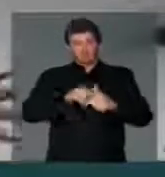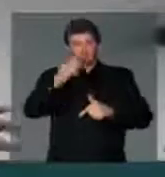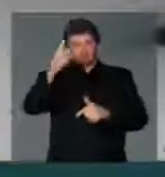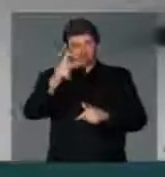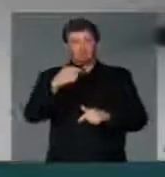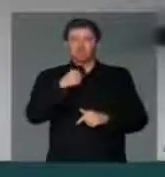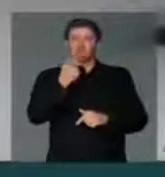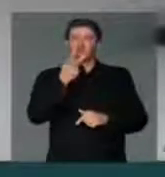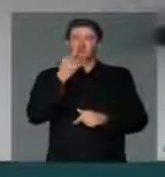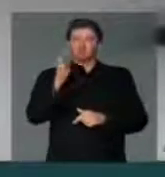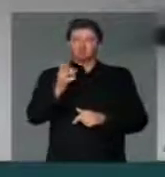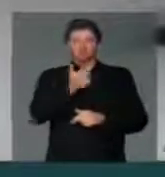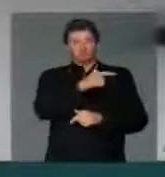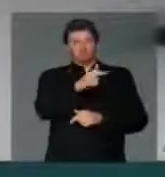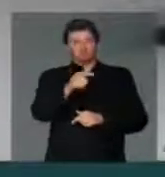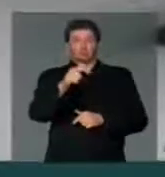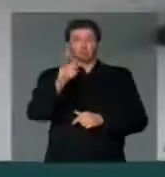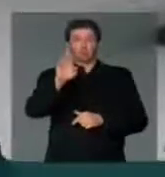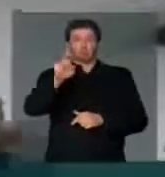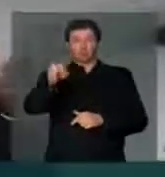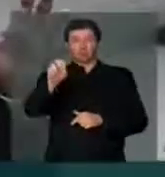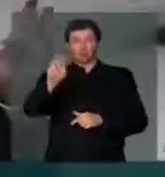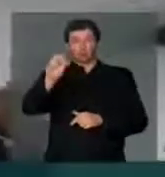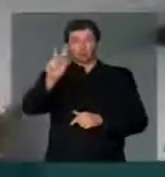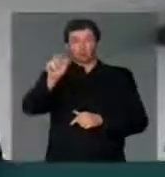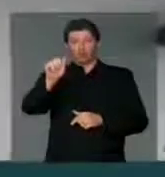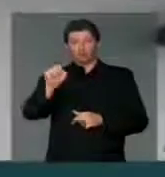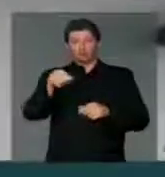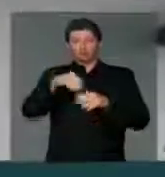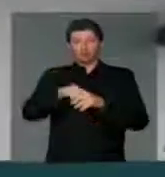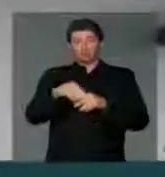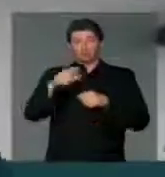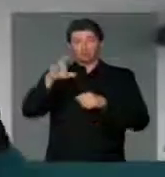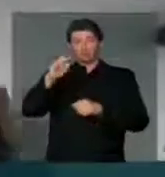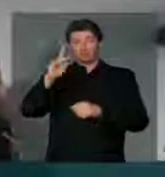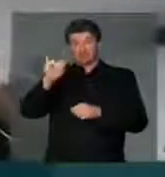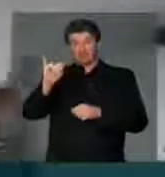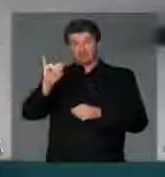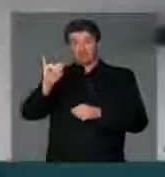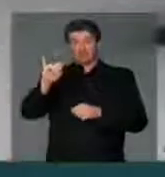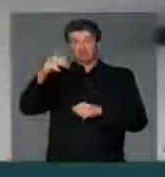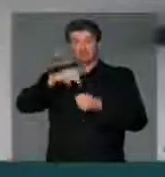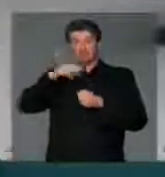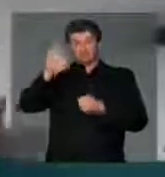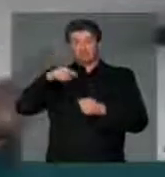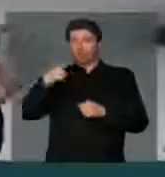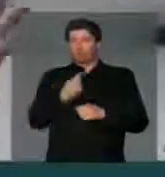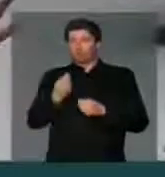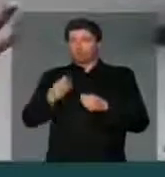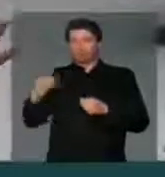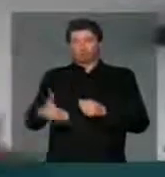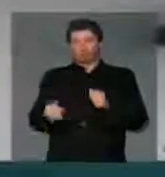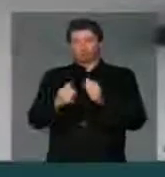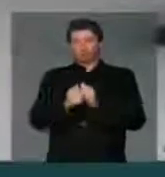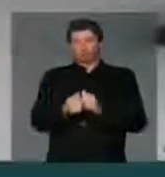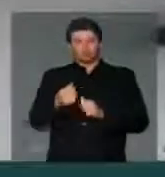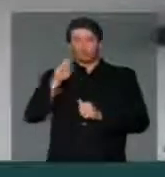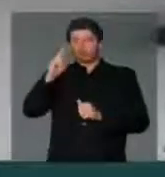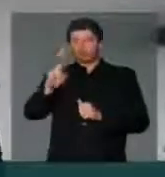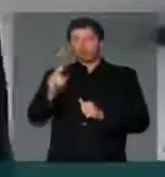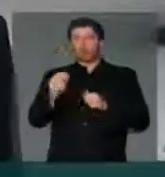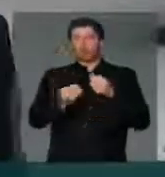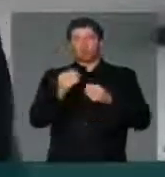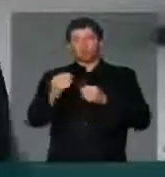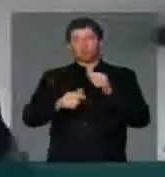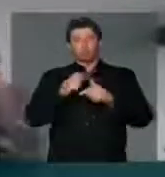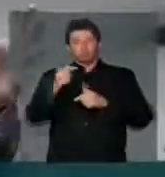foi dito aqui pelo deputado Bruno Covas, na CPI da Petrobras, nós participamos juntos. Vejo ali a sua maneira de encarar os